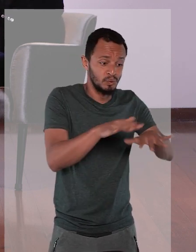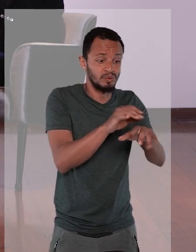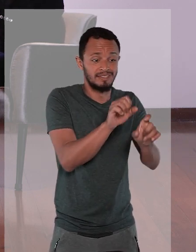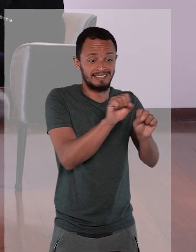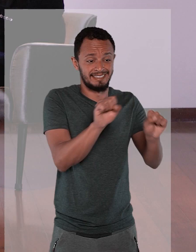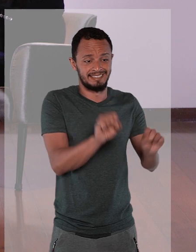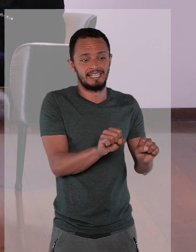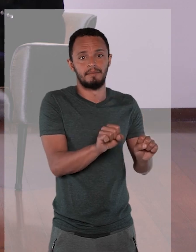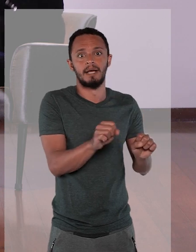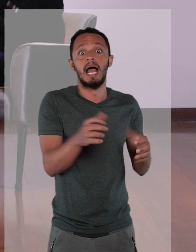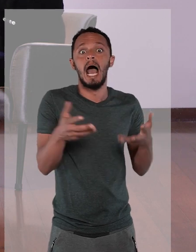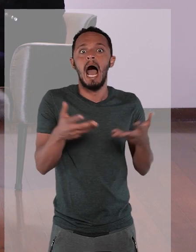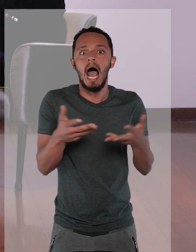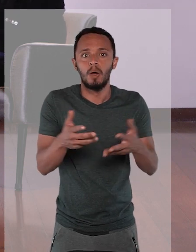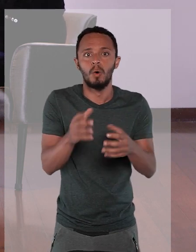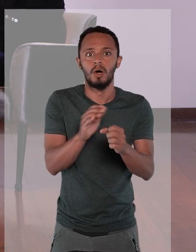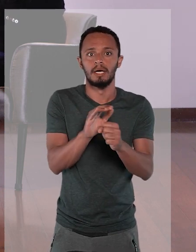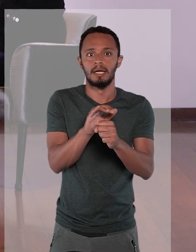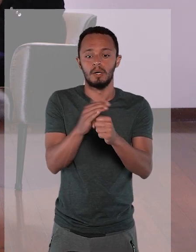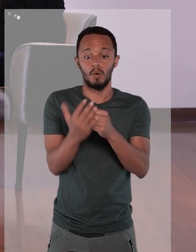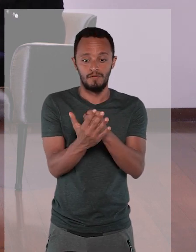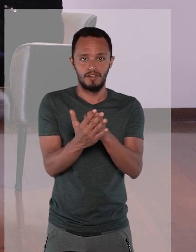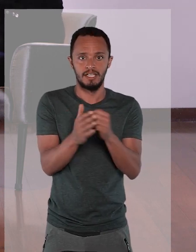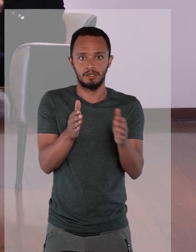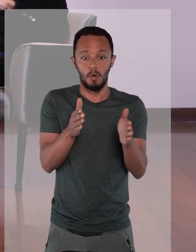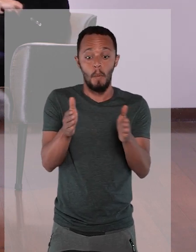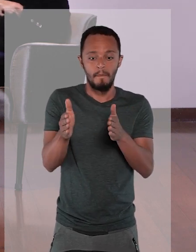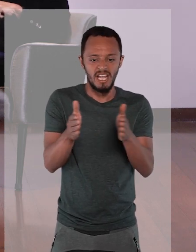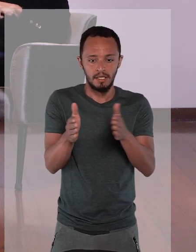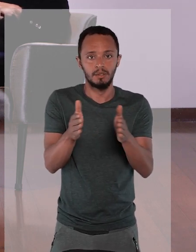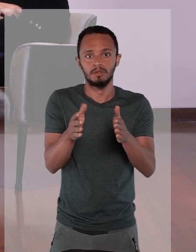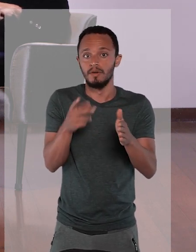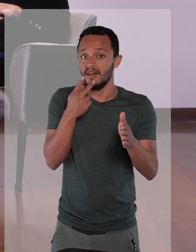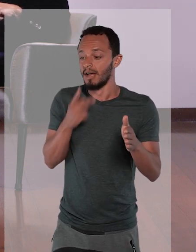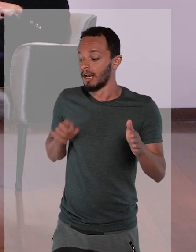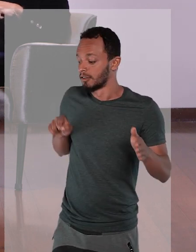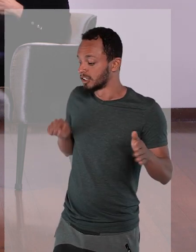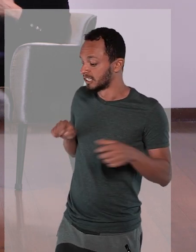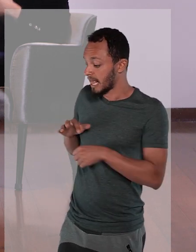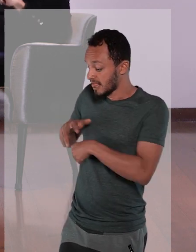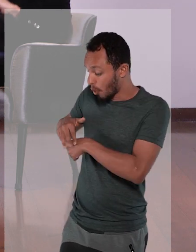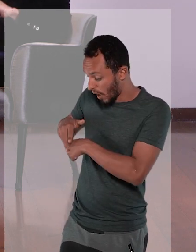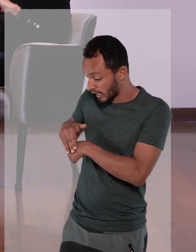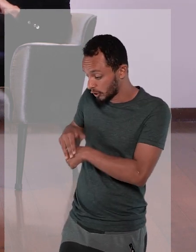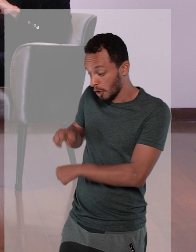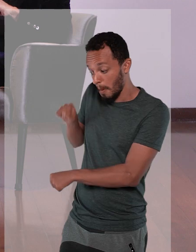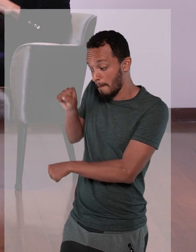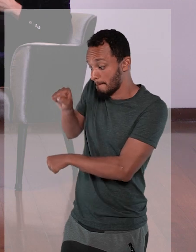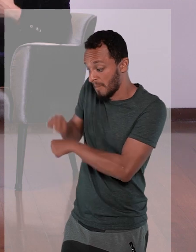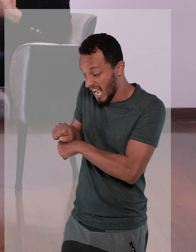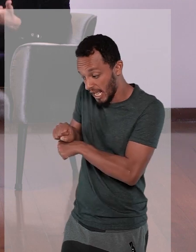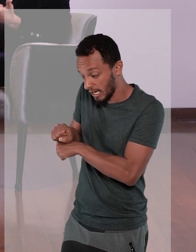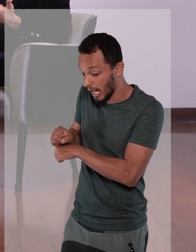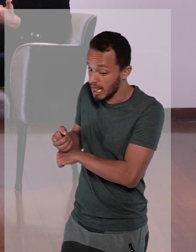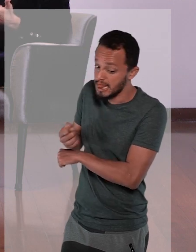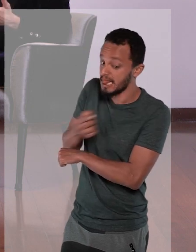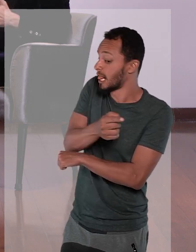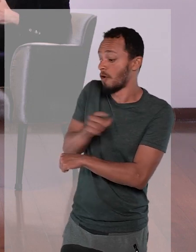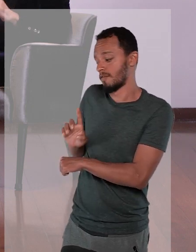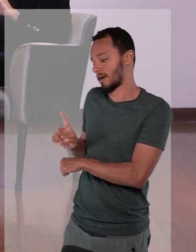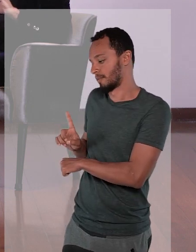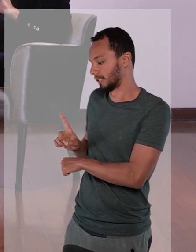a Covid-19 trouxe isso para o nosso dia a dia. Né? E esse é um ganho que a própria